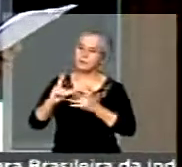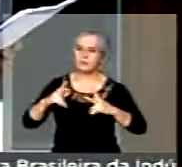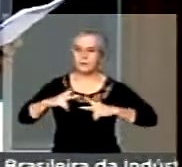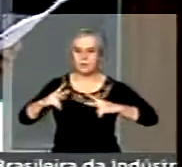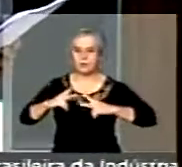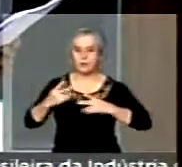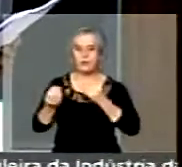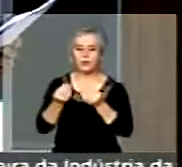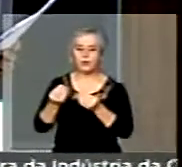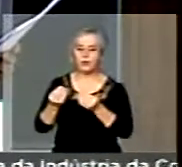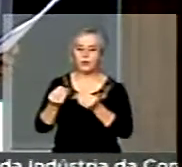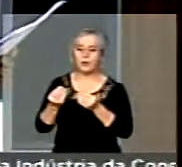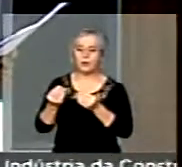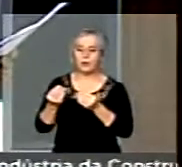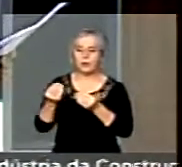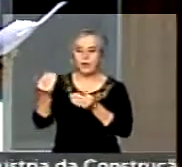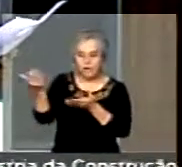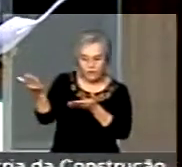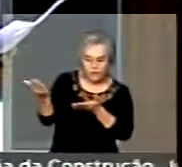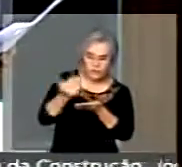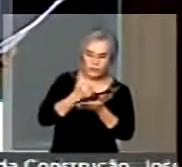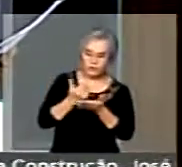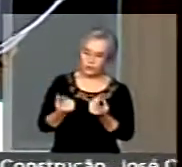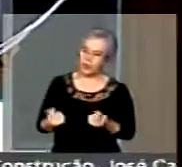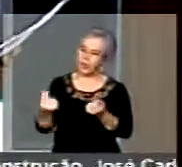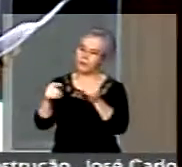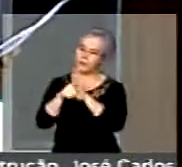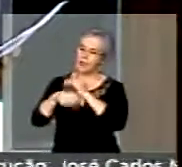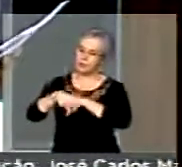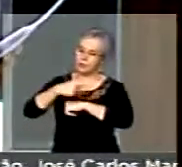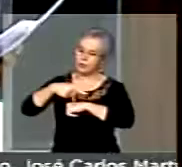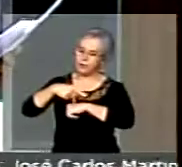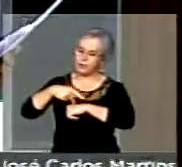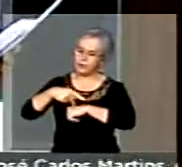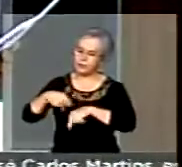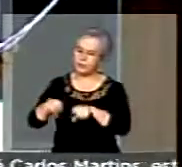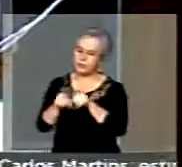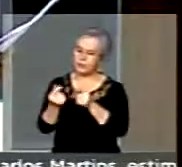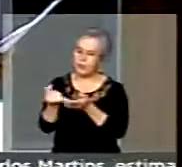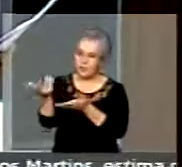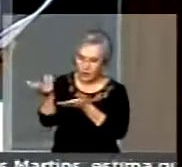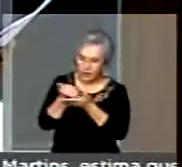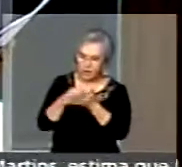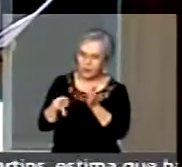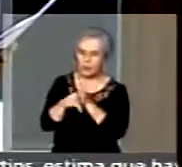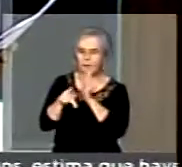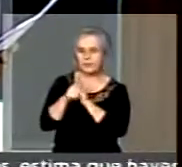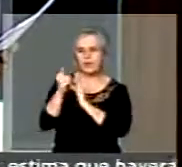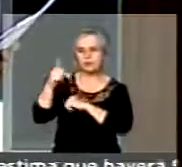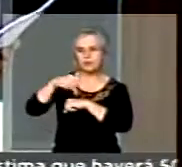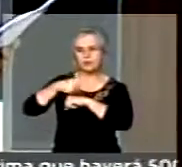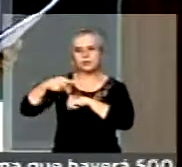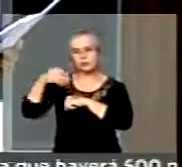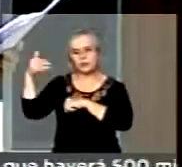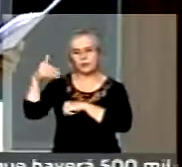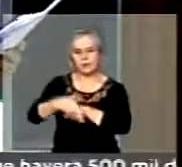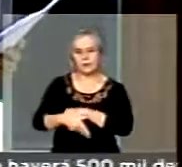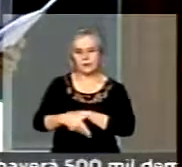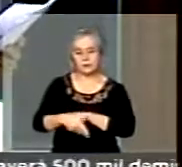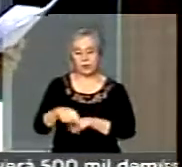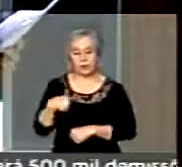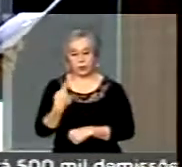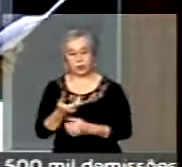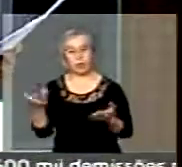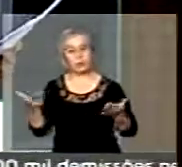atraindo capital nacional e estrangeiro para melhorar as perspectivas de desenvolvimento de longo prazo. Estamos